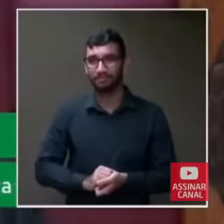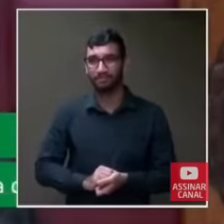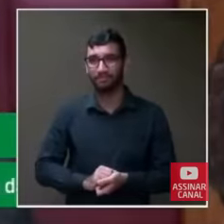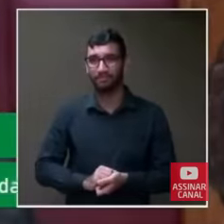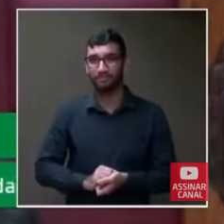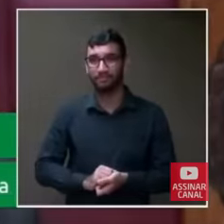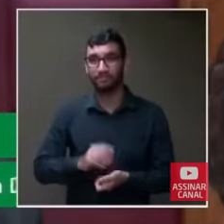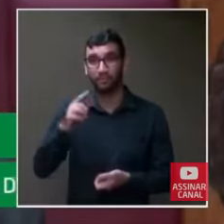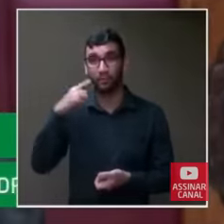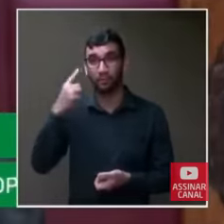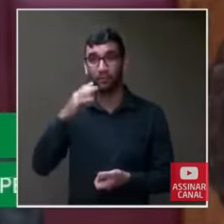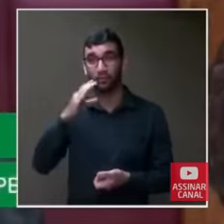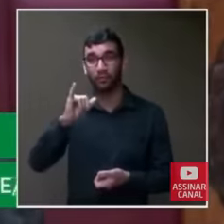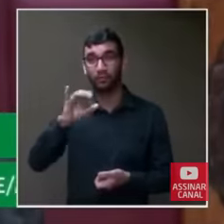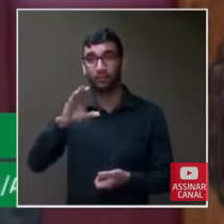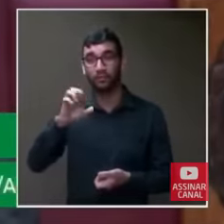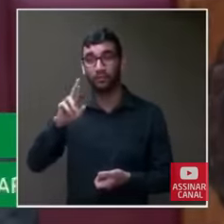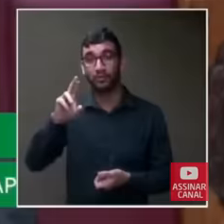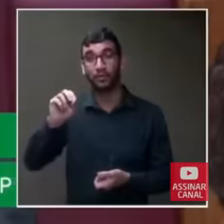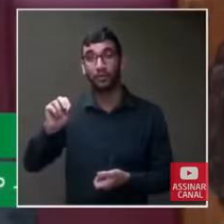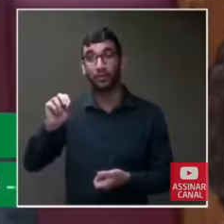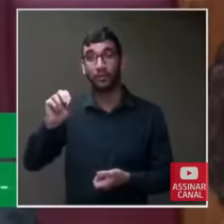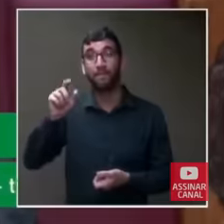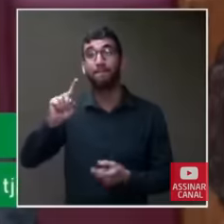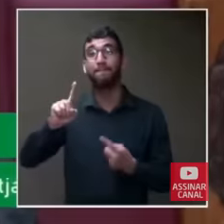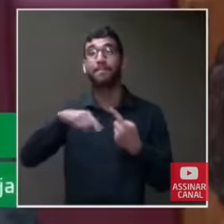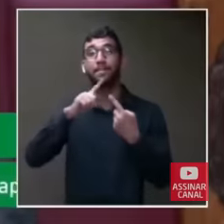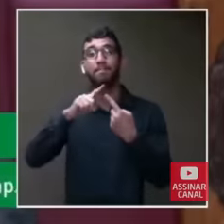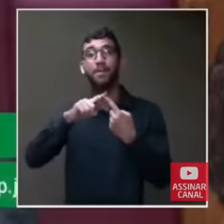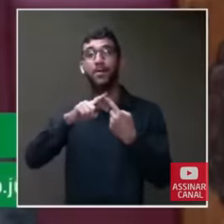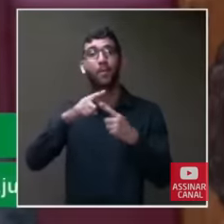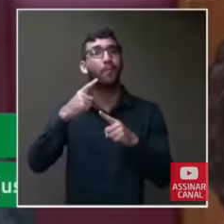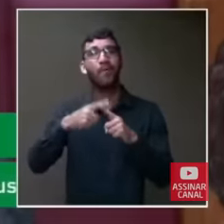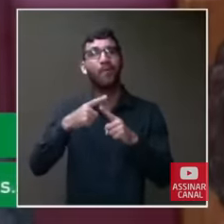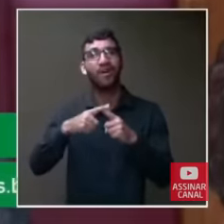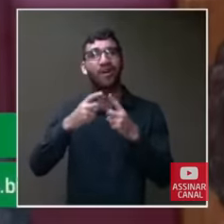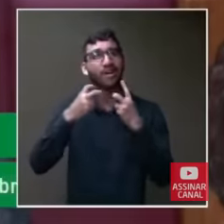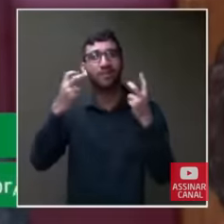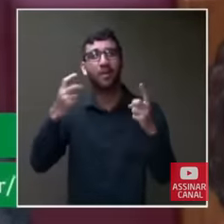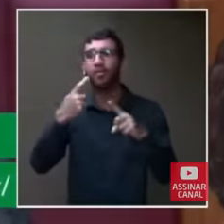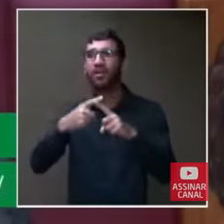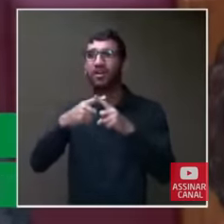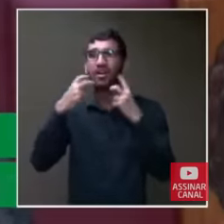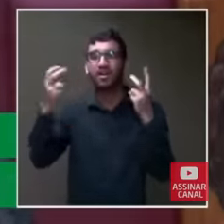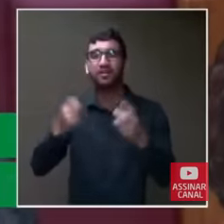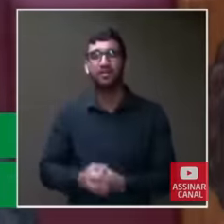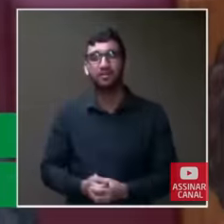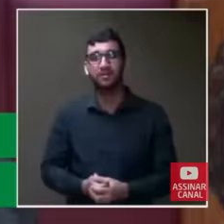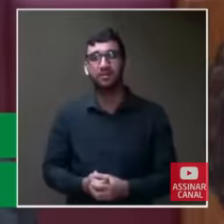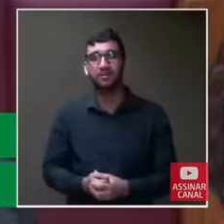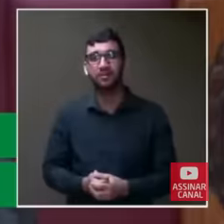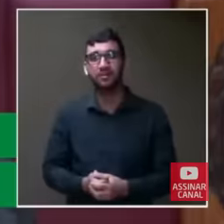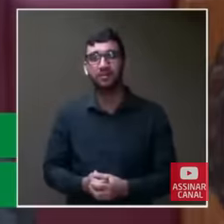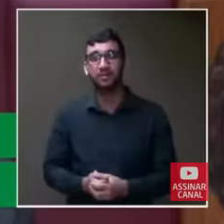Doutor Cícero. Eu não, excelência. Doutor, primeiro ponto. Pra que gritar? Por que, que o senhor está gritando aqui?